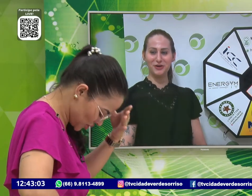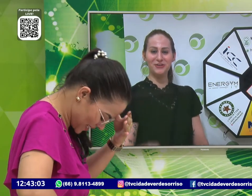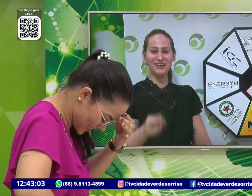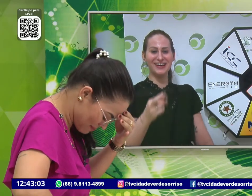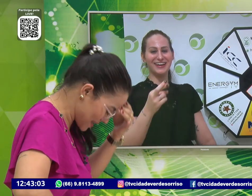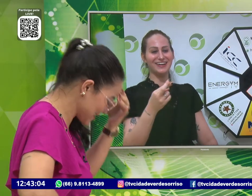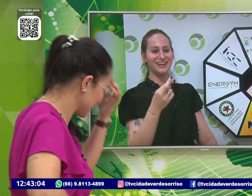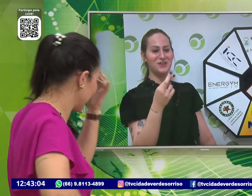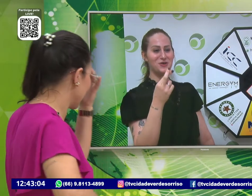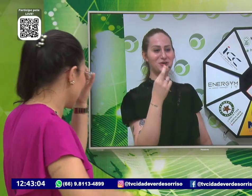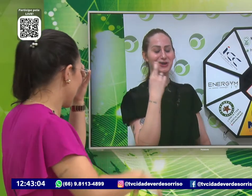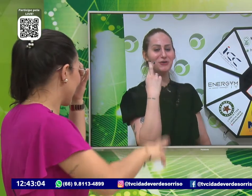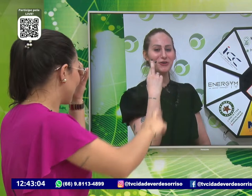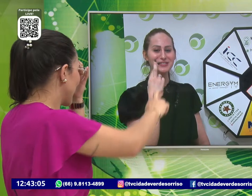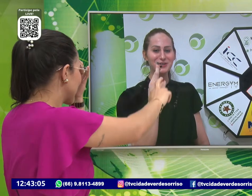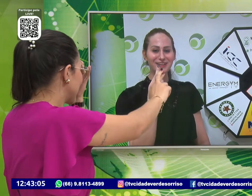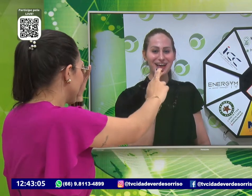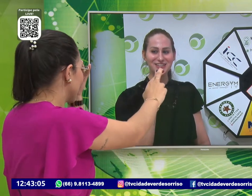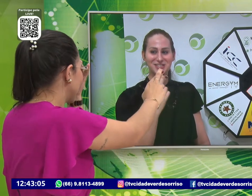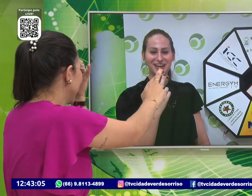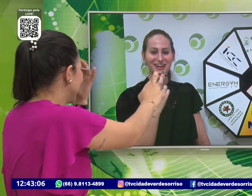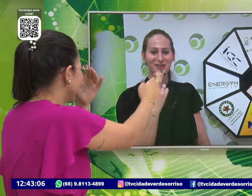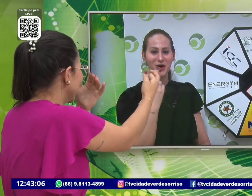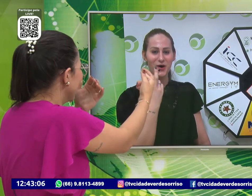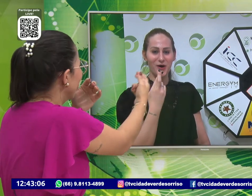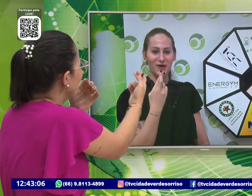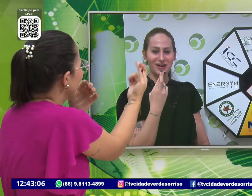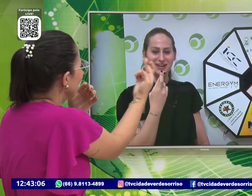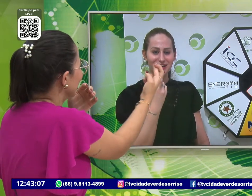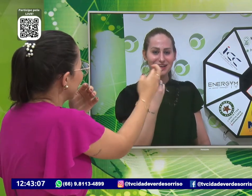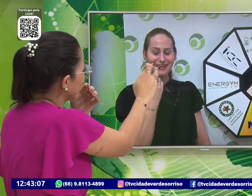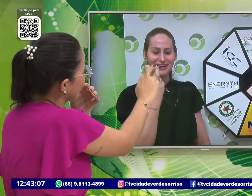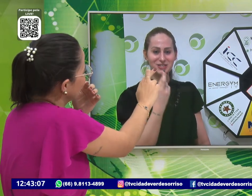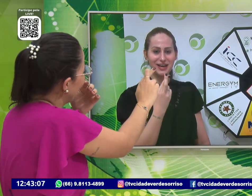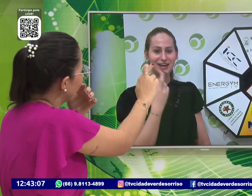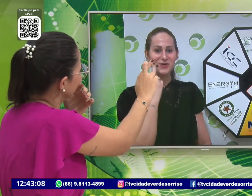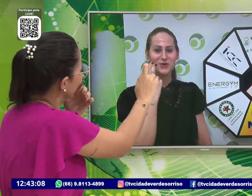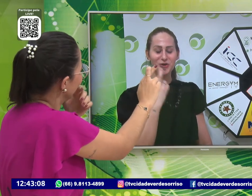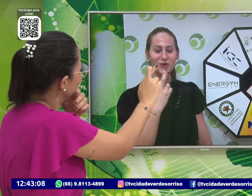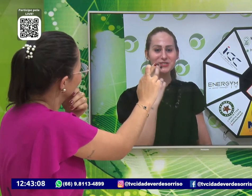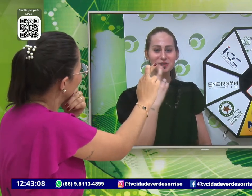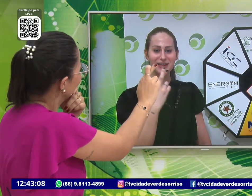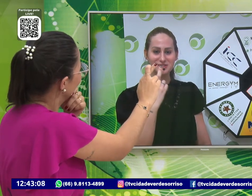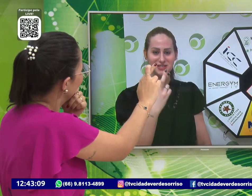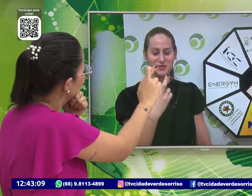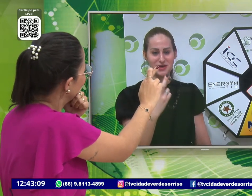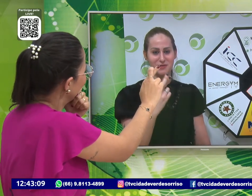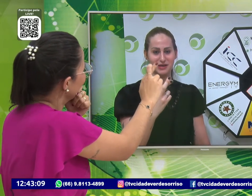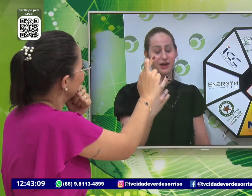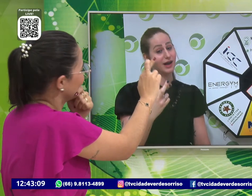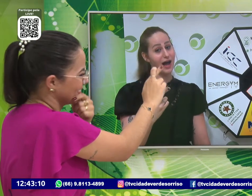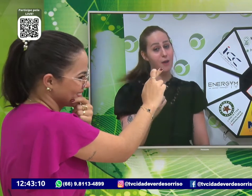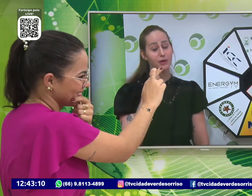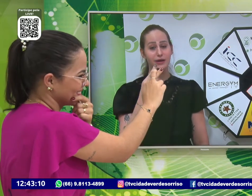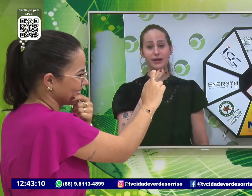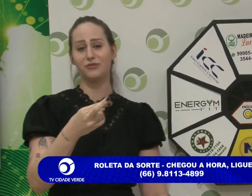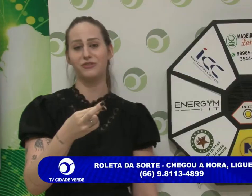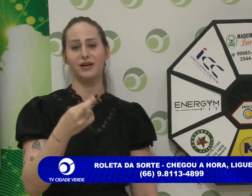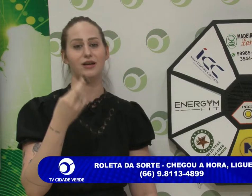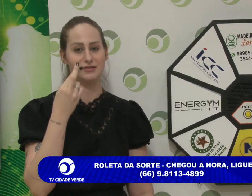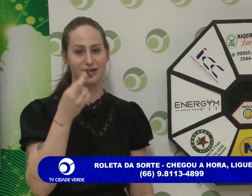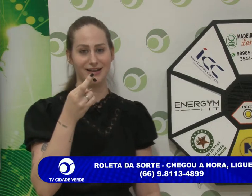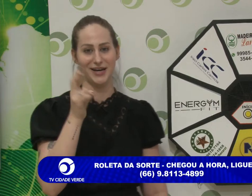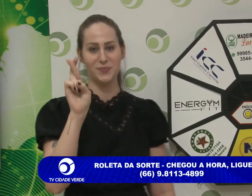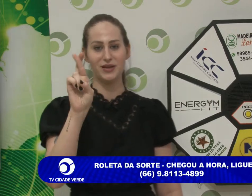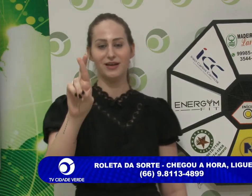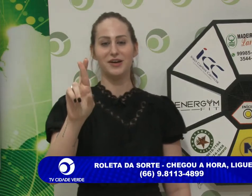Eu baixei a cabeça aqui. Cruza o dedinho. Edilene, cruza o dedinho, minha amiga. Calma, não é nem